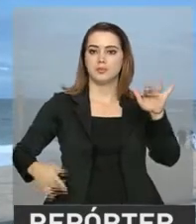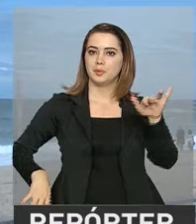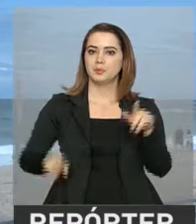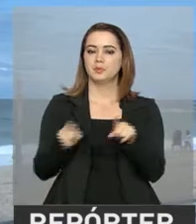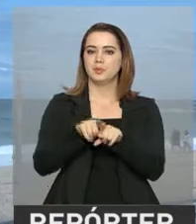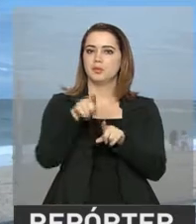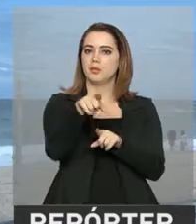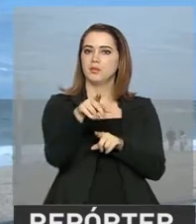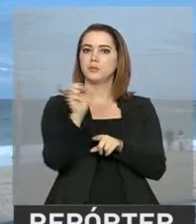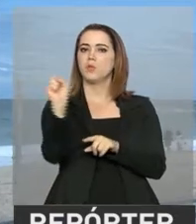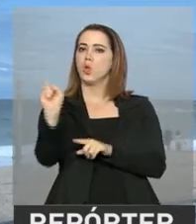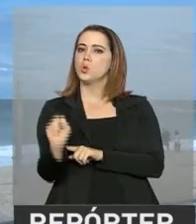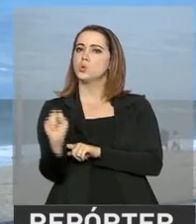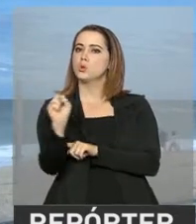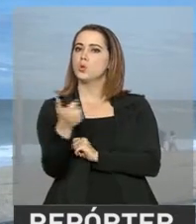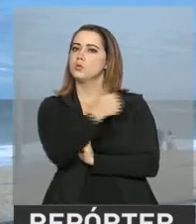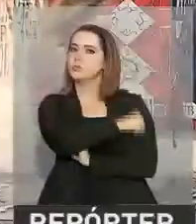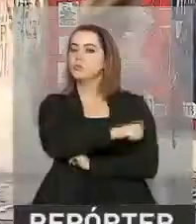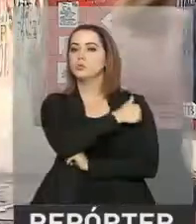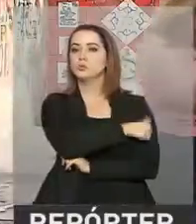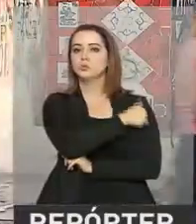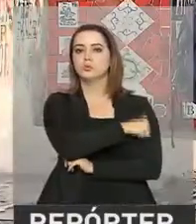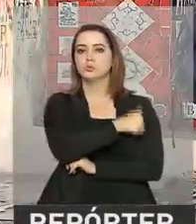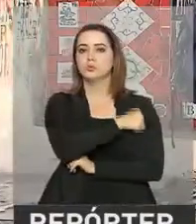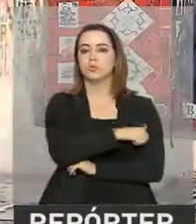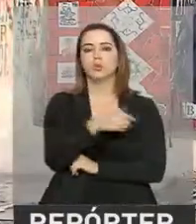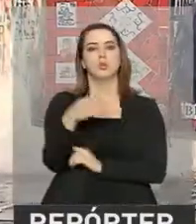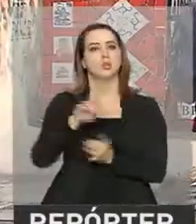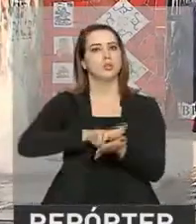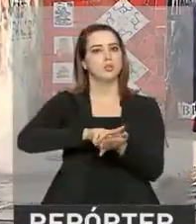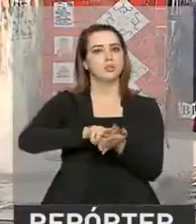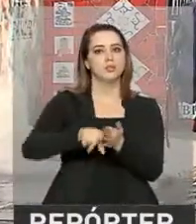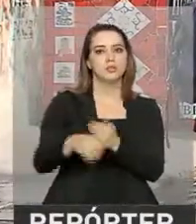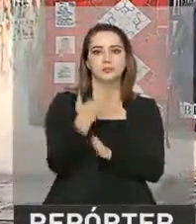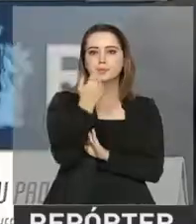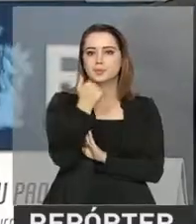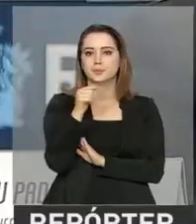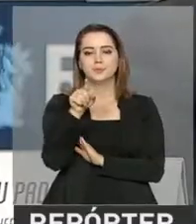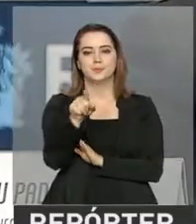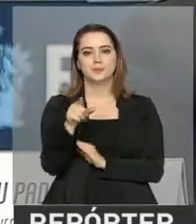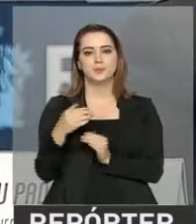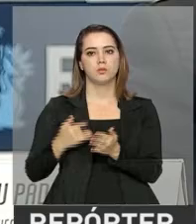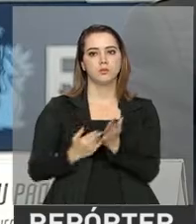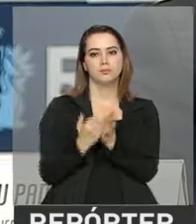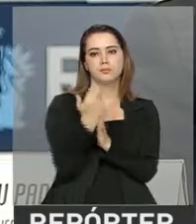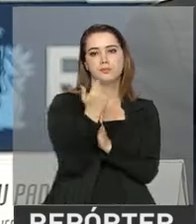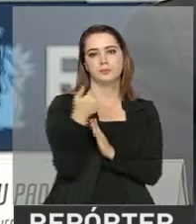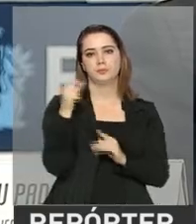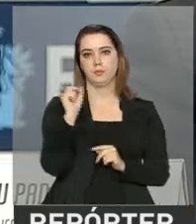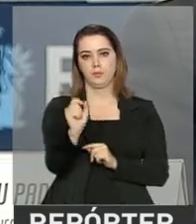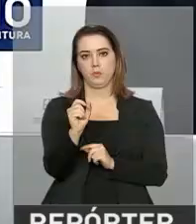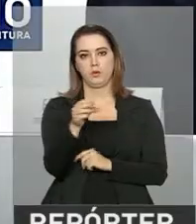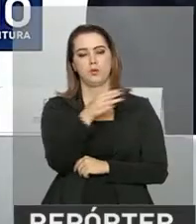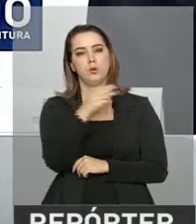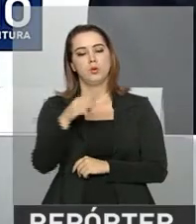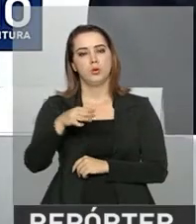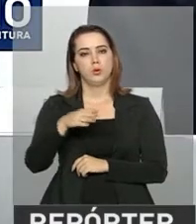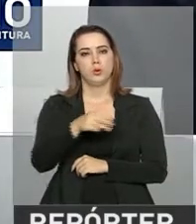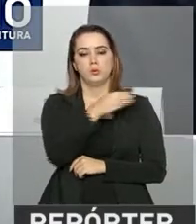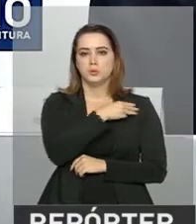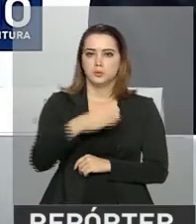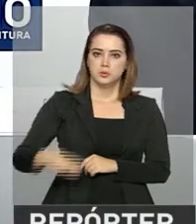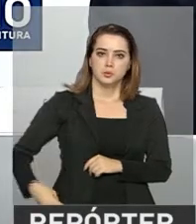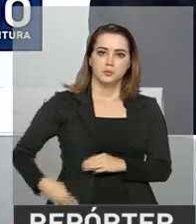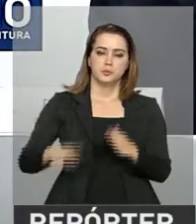Sul, o comércio de bares e restaurantes cresceu 70%. O ministro-chefe da Casa Civil ressaltou que as